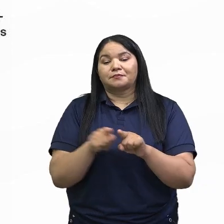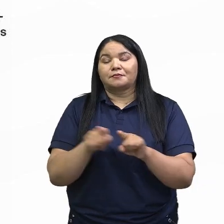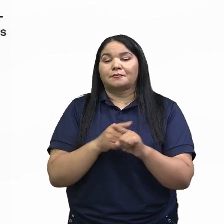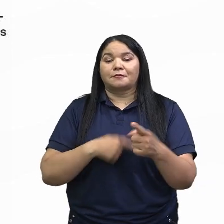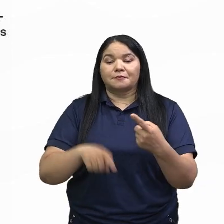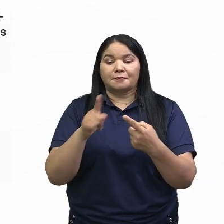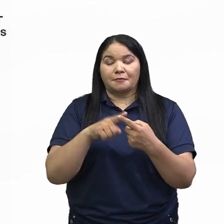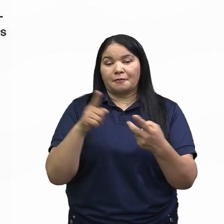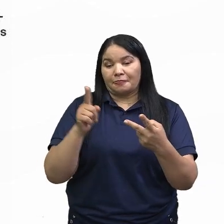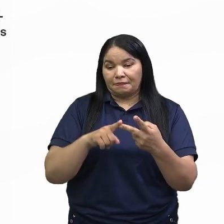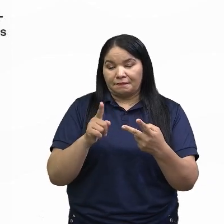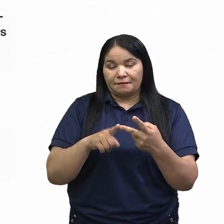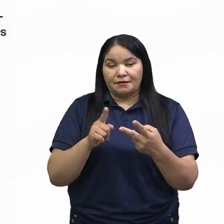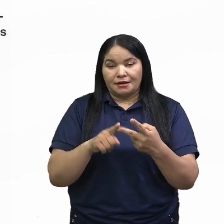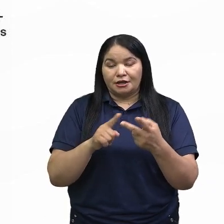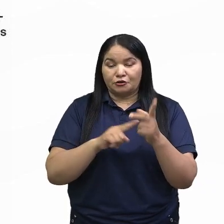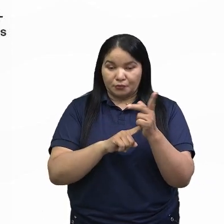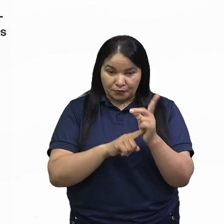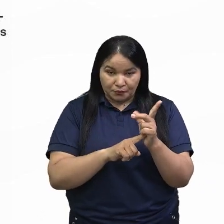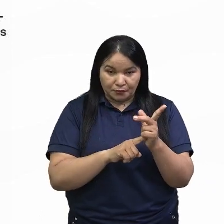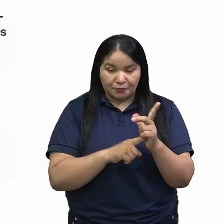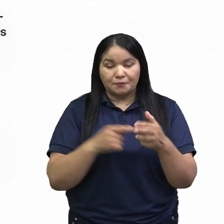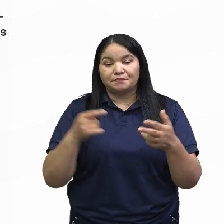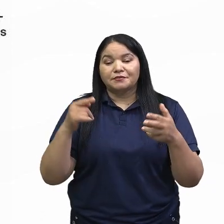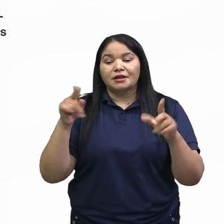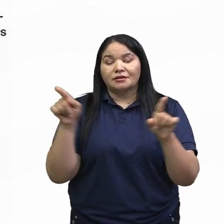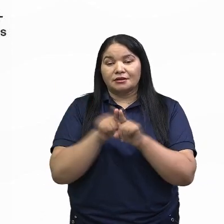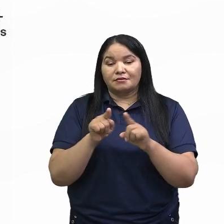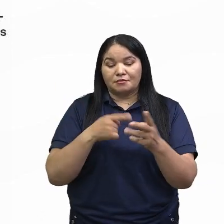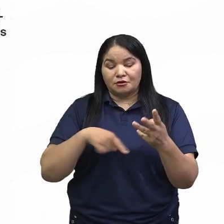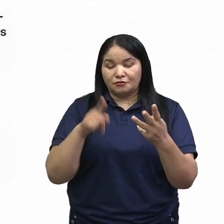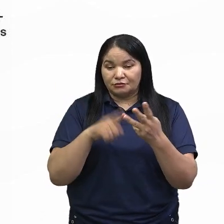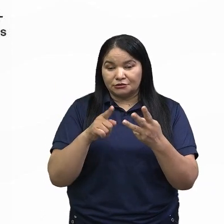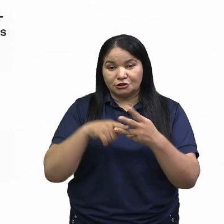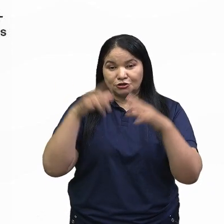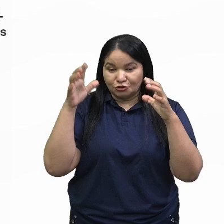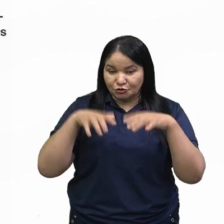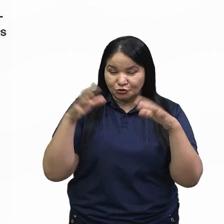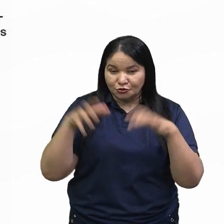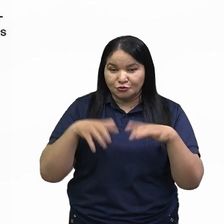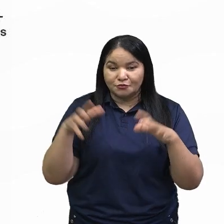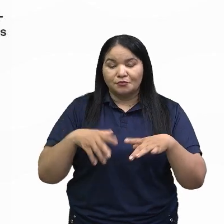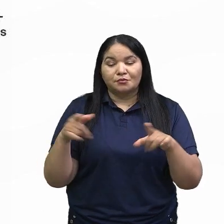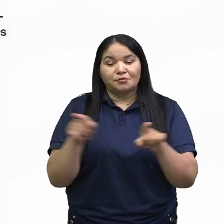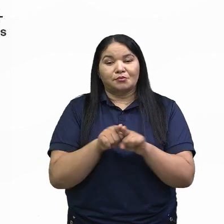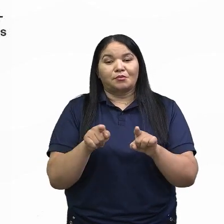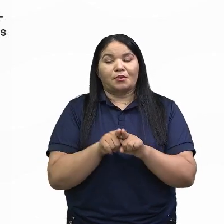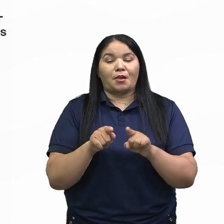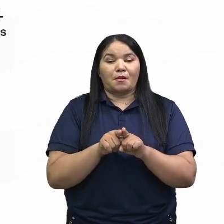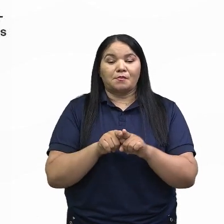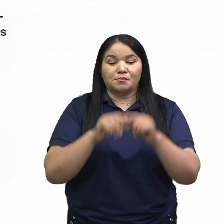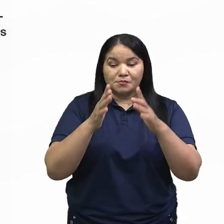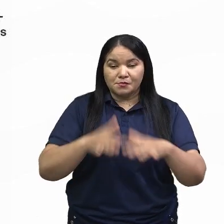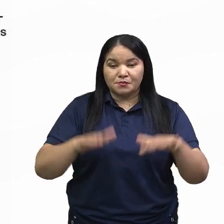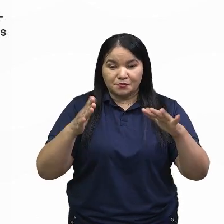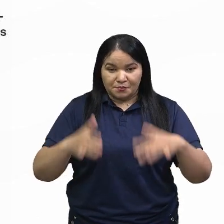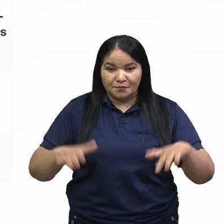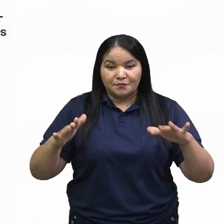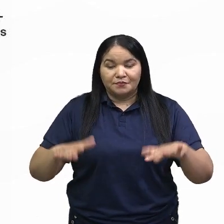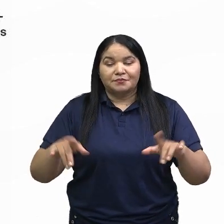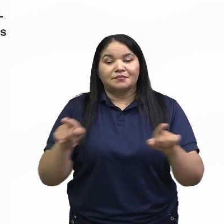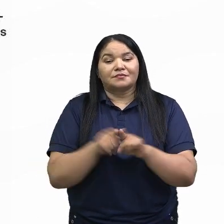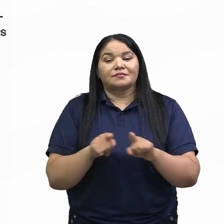dos geradores eólicos, né, chuva, marés e energia geotérmica,